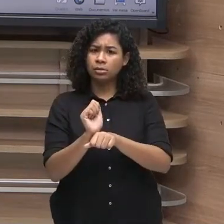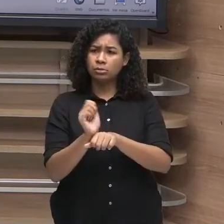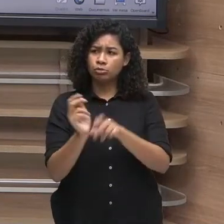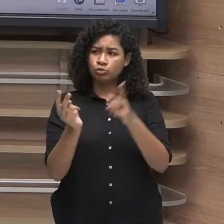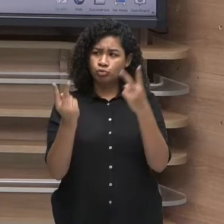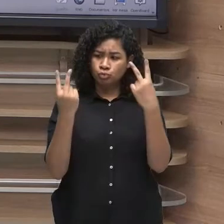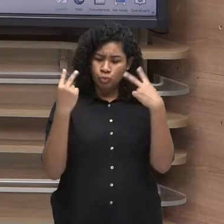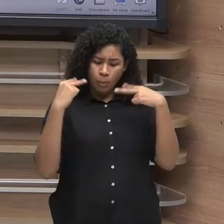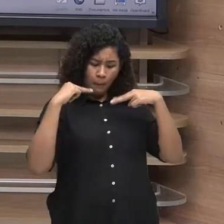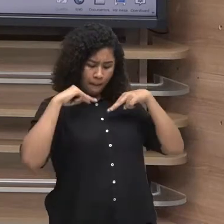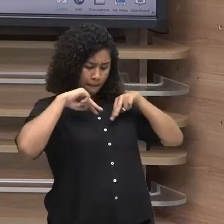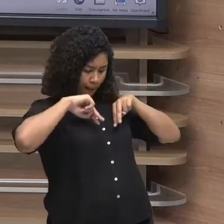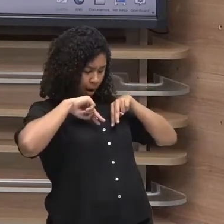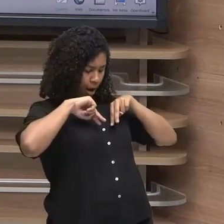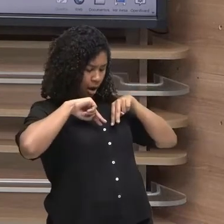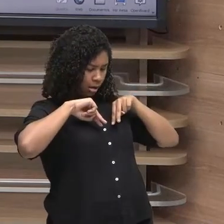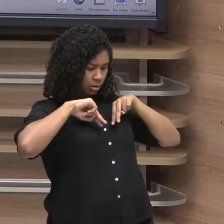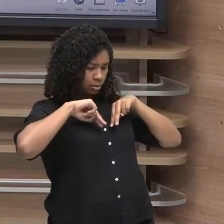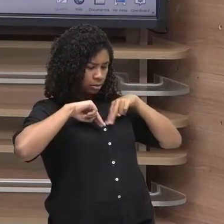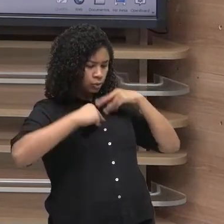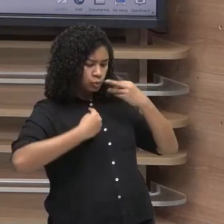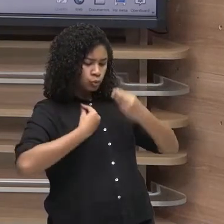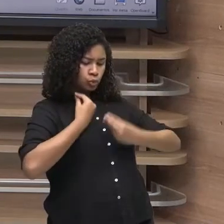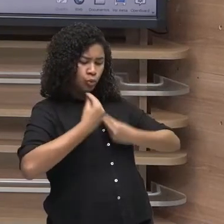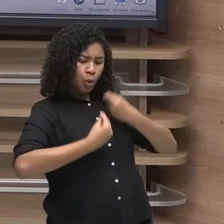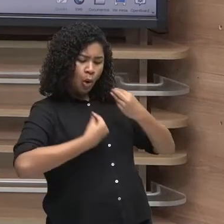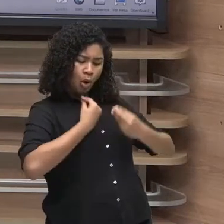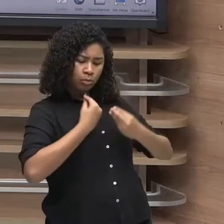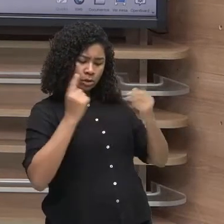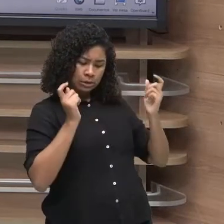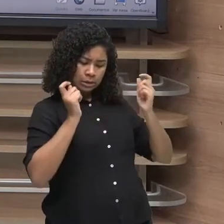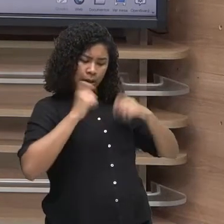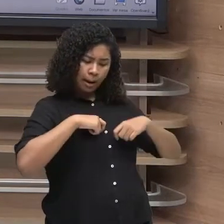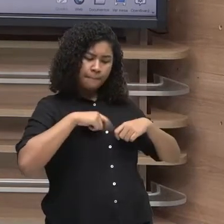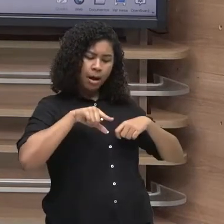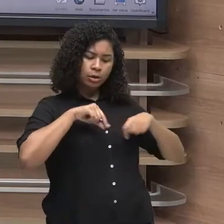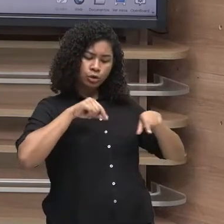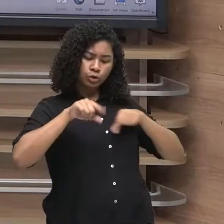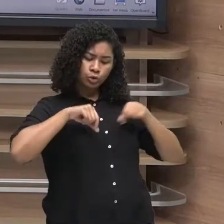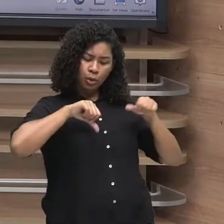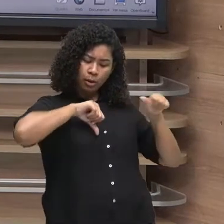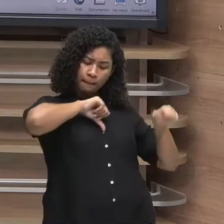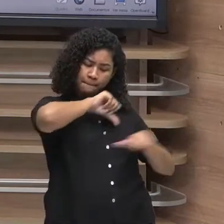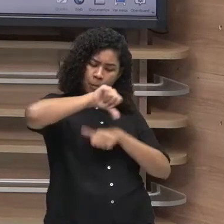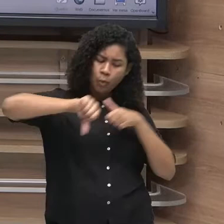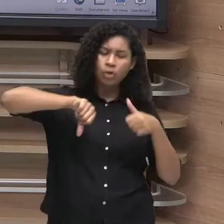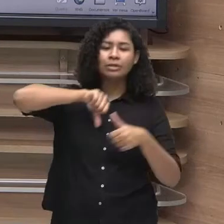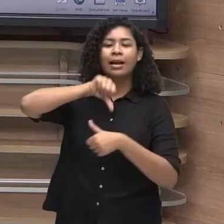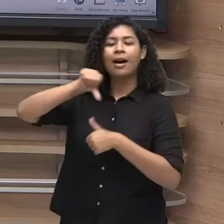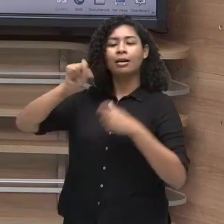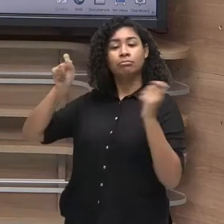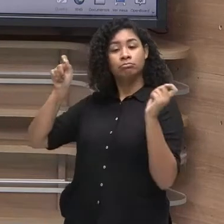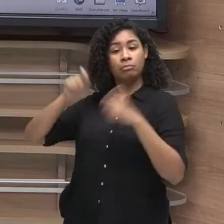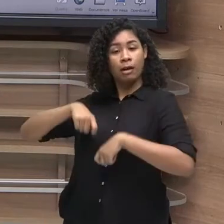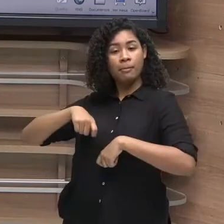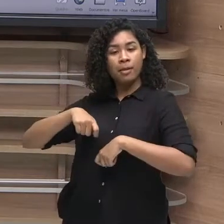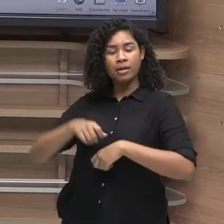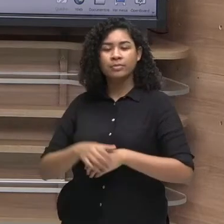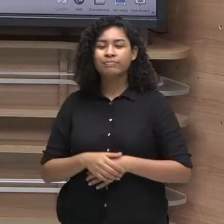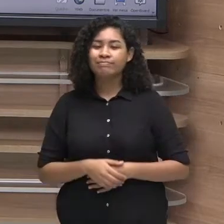crescer como gente, para construir um mundo melhor. Tudo bem? Então, essa é uma reflexão